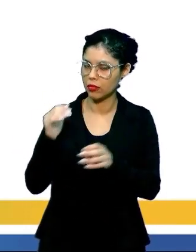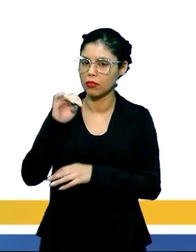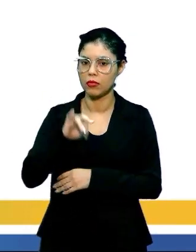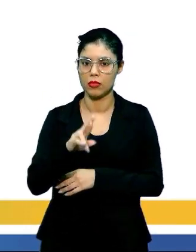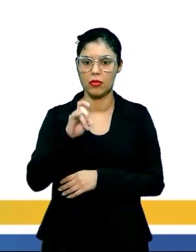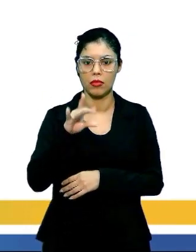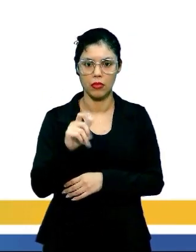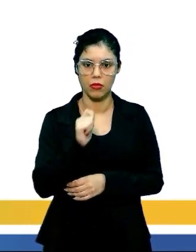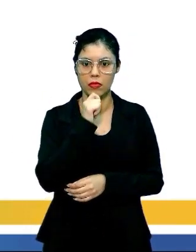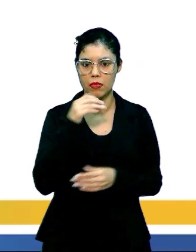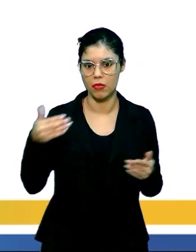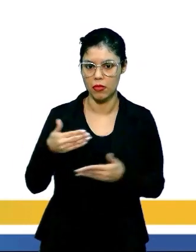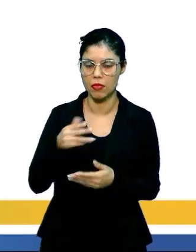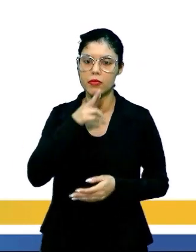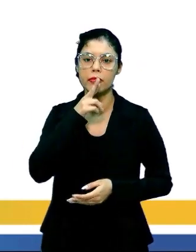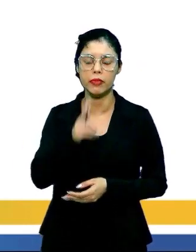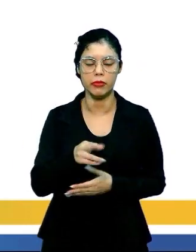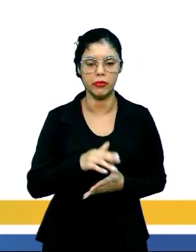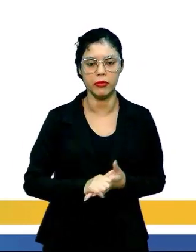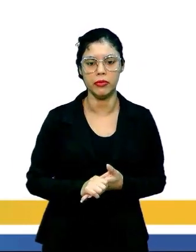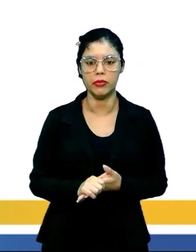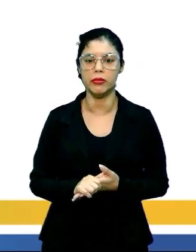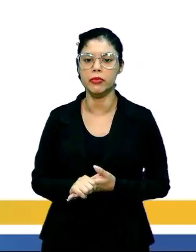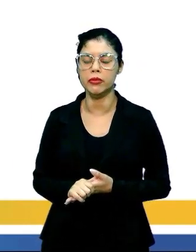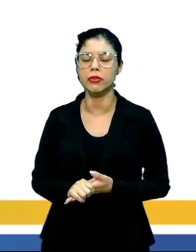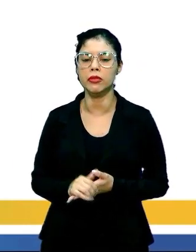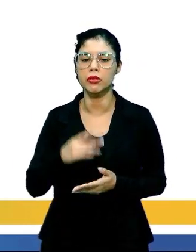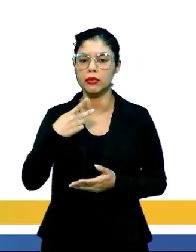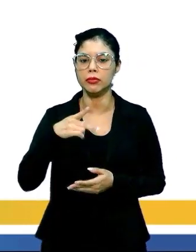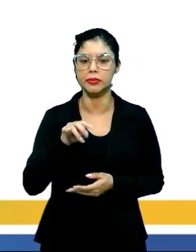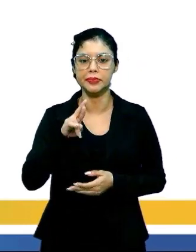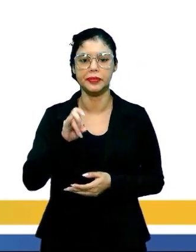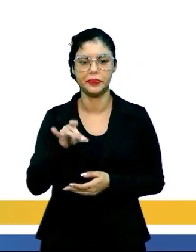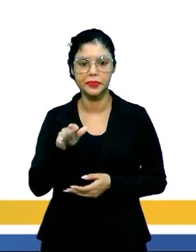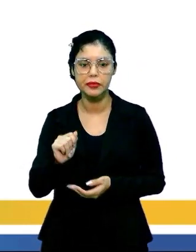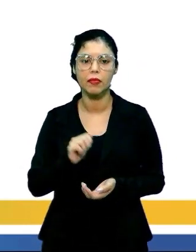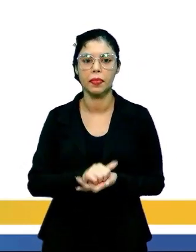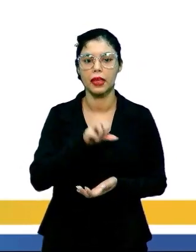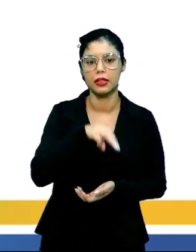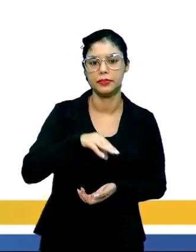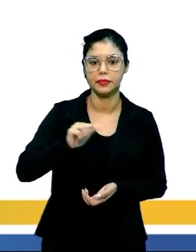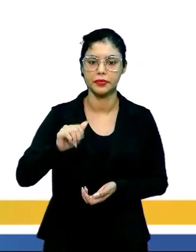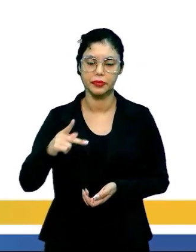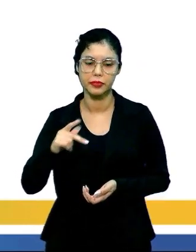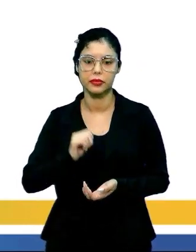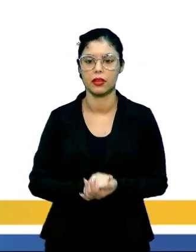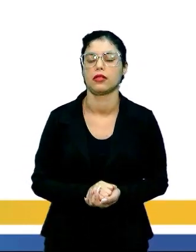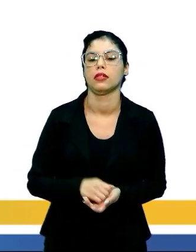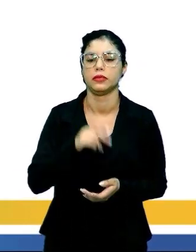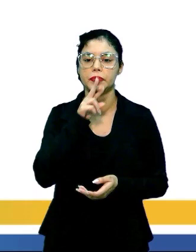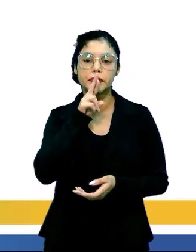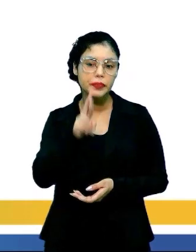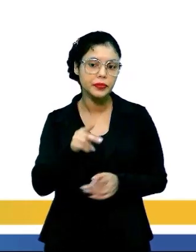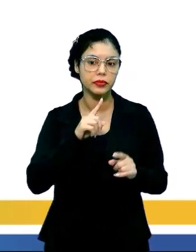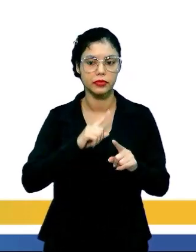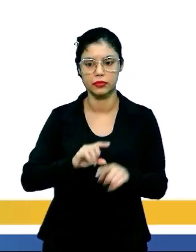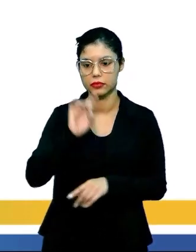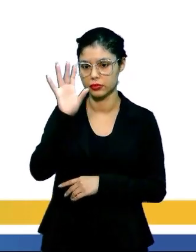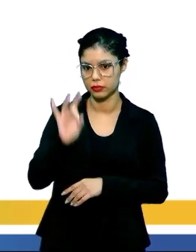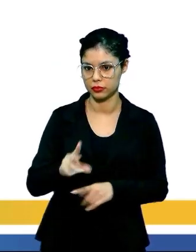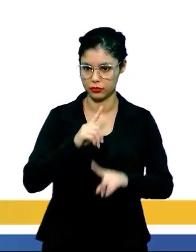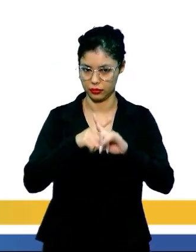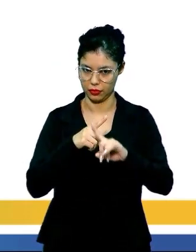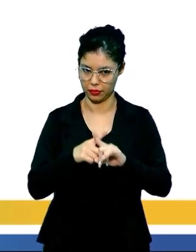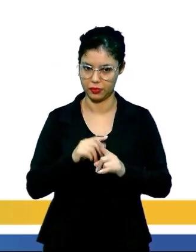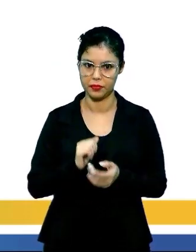central. Vamos agora calcular média aritmética ponderada. A média aritmética ponderada é calculada multiplicando-se